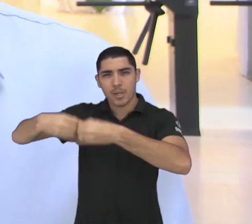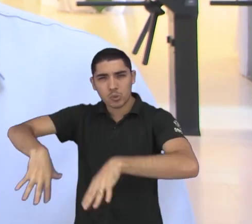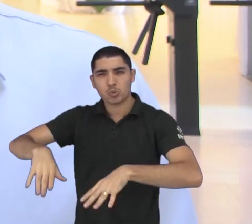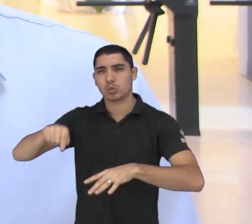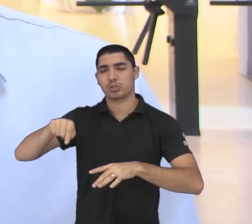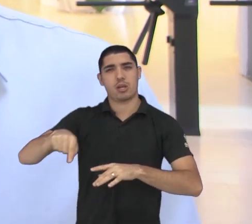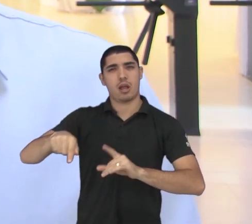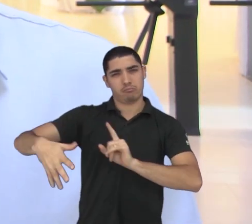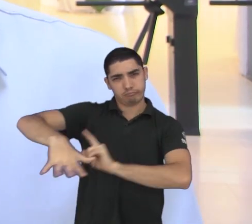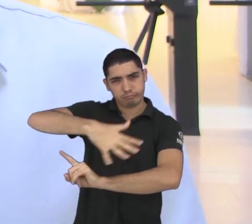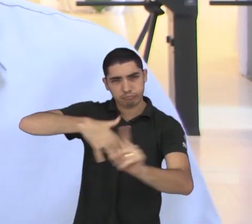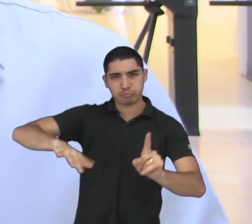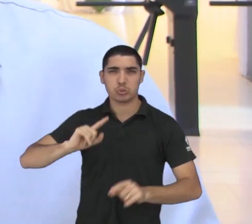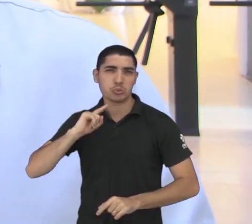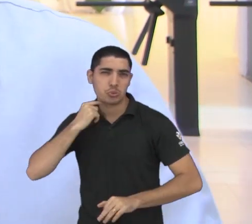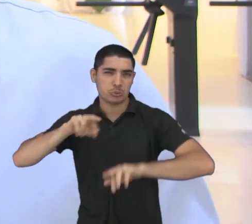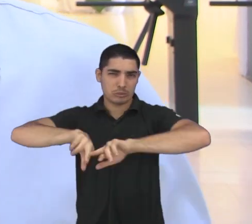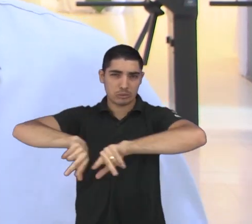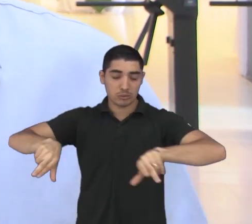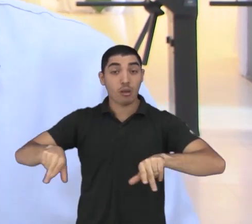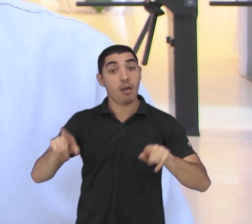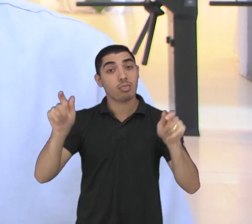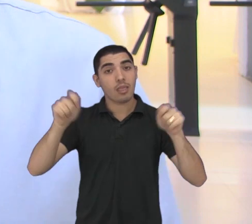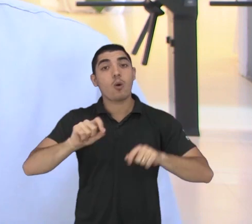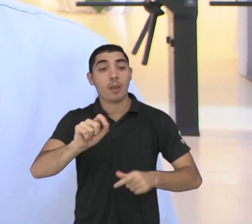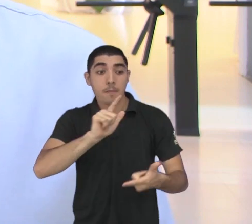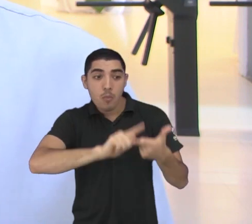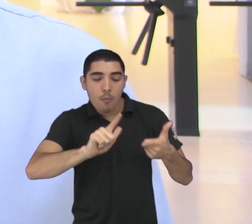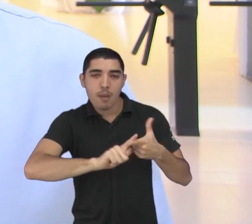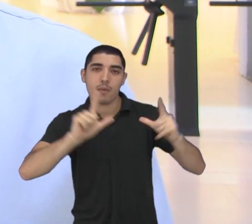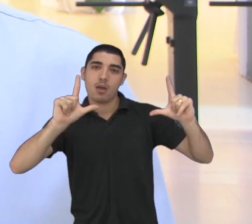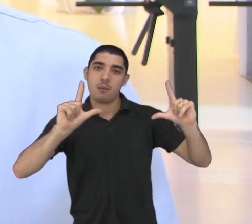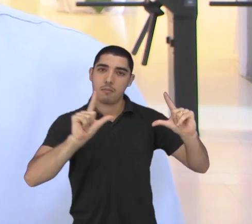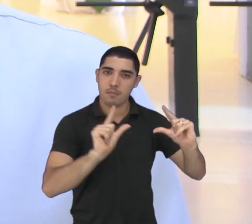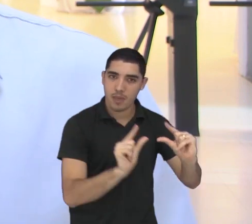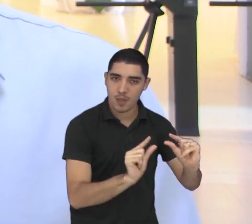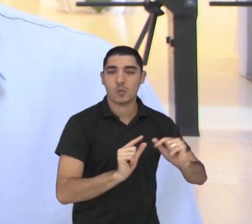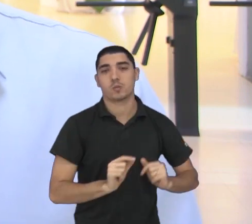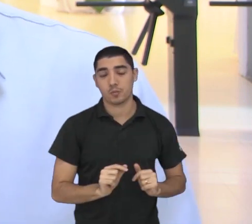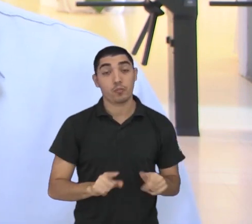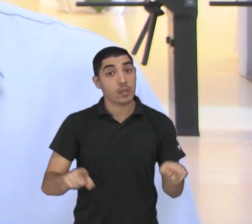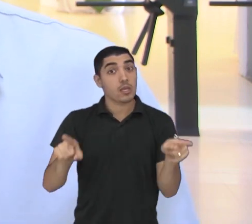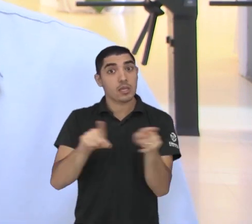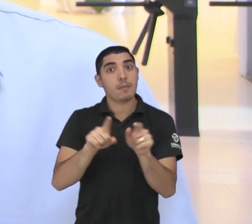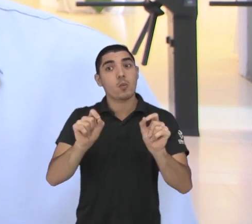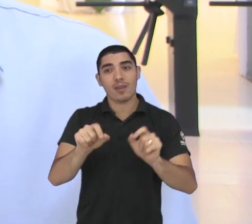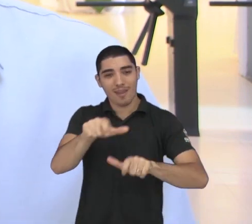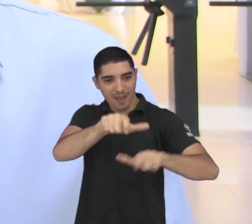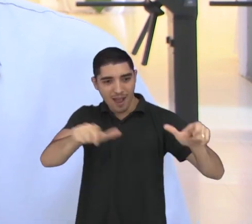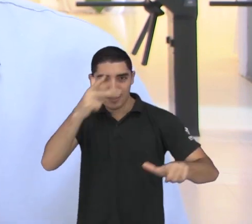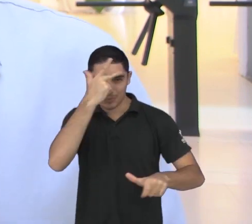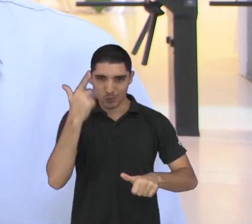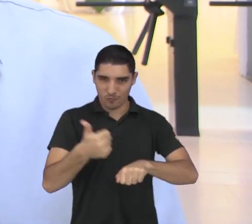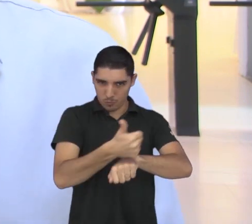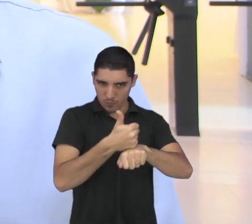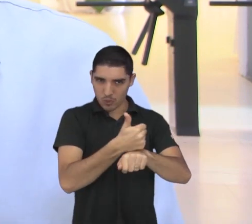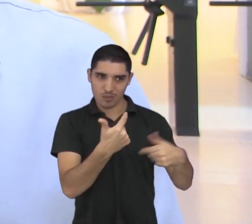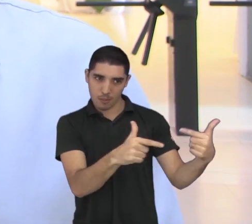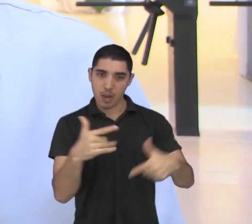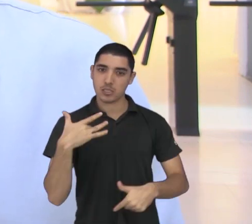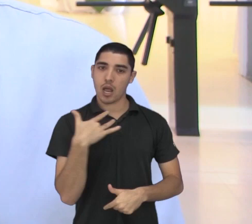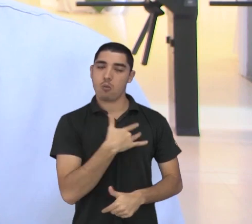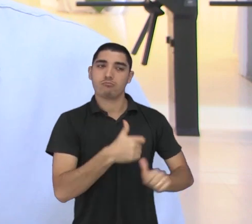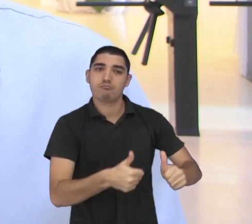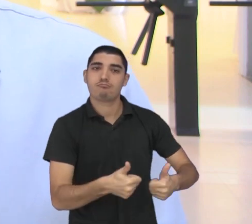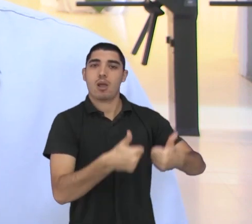ambiente, o quanto isso vai reduzir os problemas do dia a dia na pavimentação e também melhorando a vida